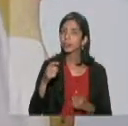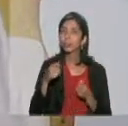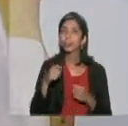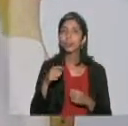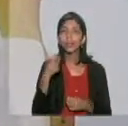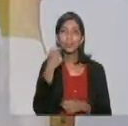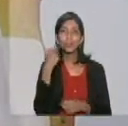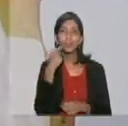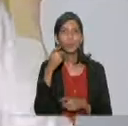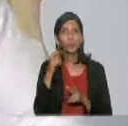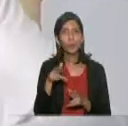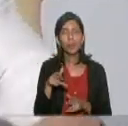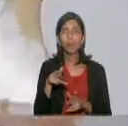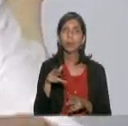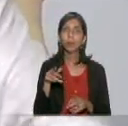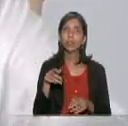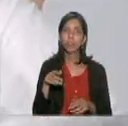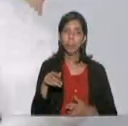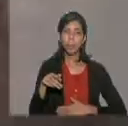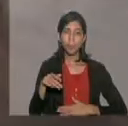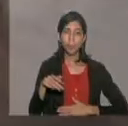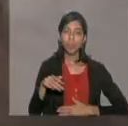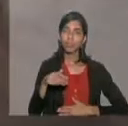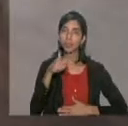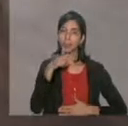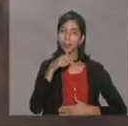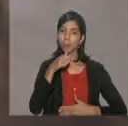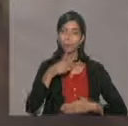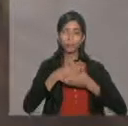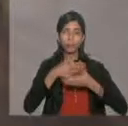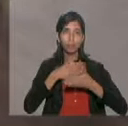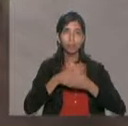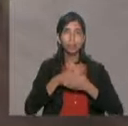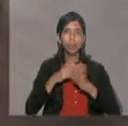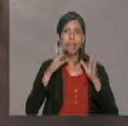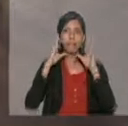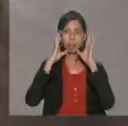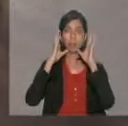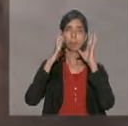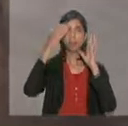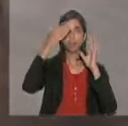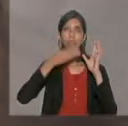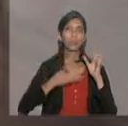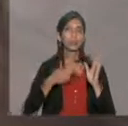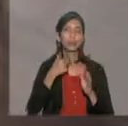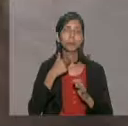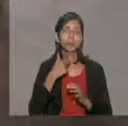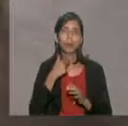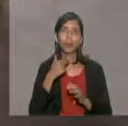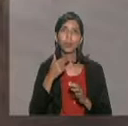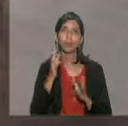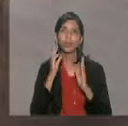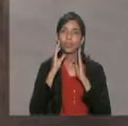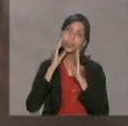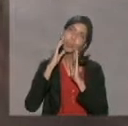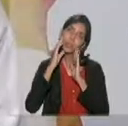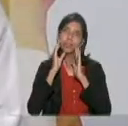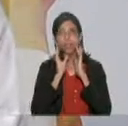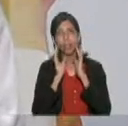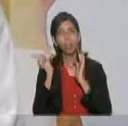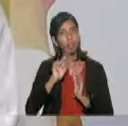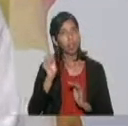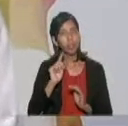lá de dentro, porque você pode acabar até empurrando mais aquele objeto e aí sim bloquear totalmente a via aérea. Então tem que fazer a manobra, né?